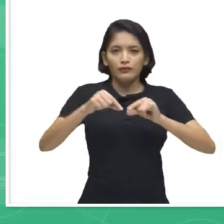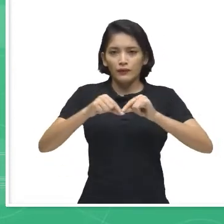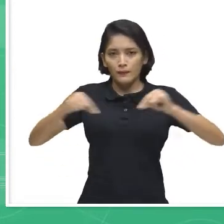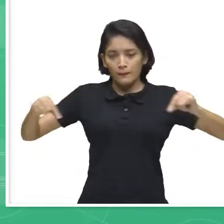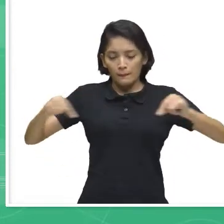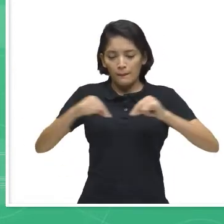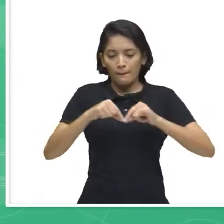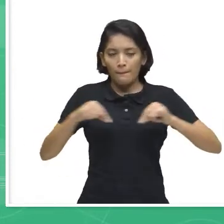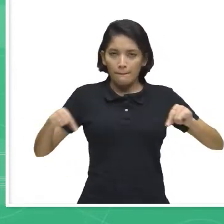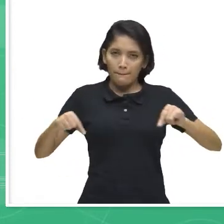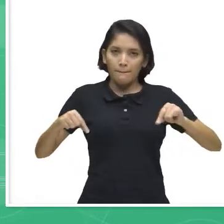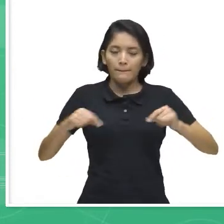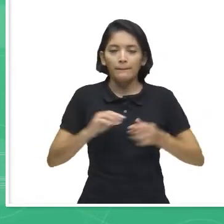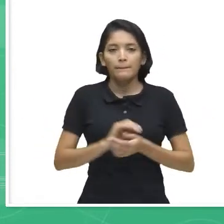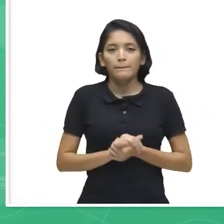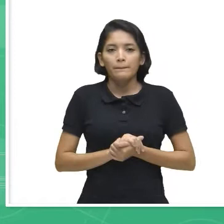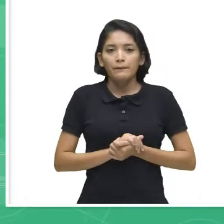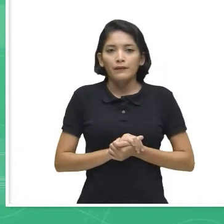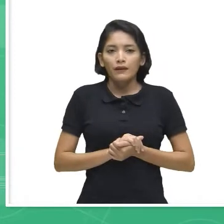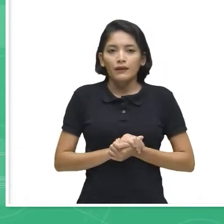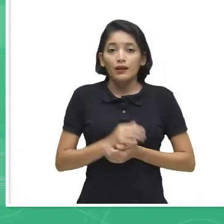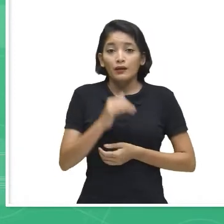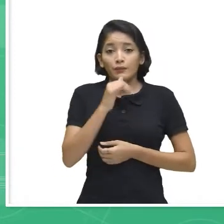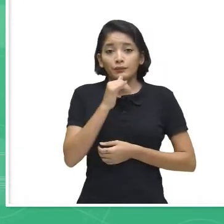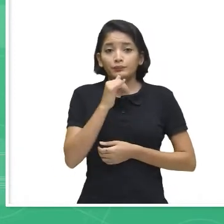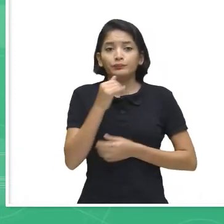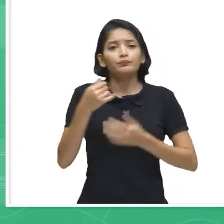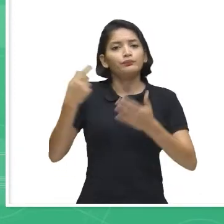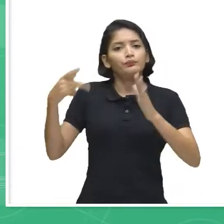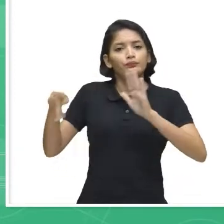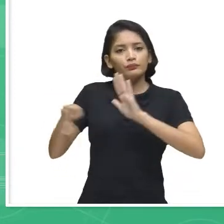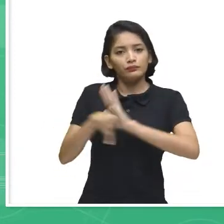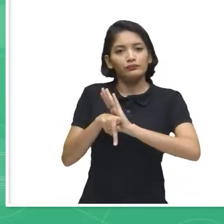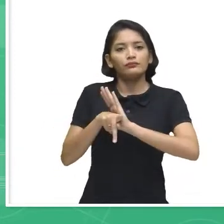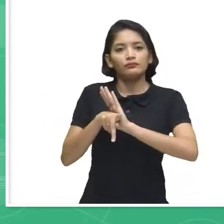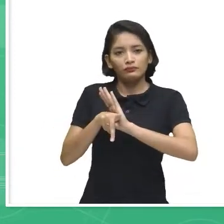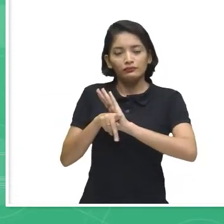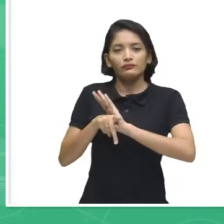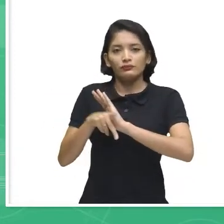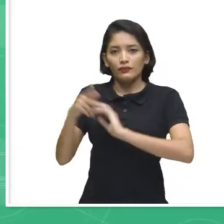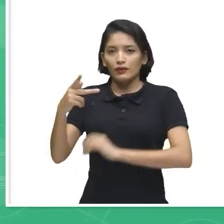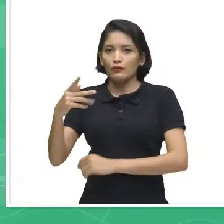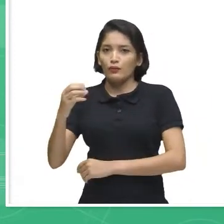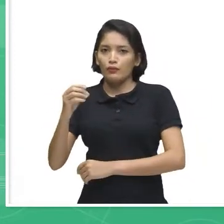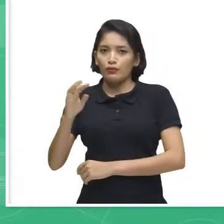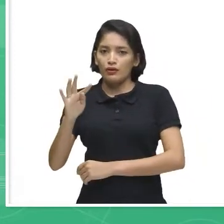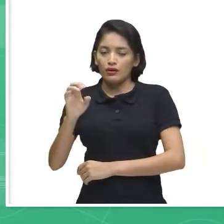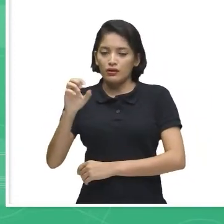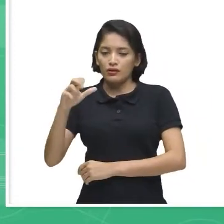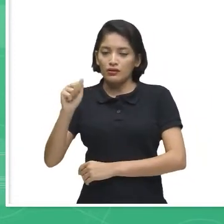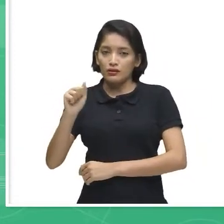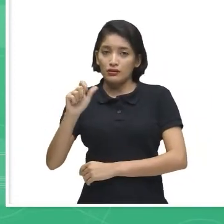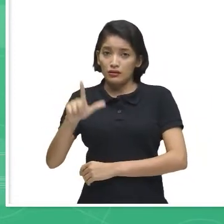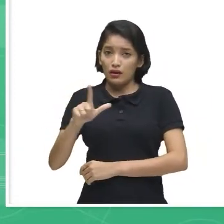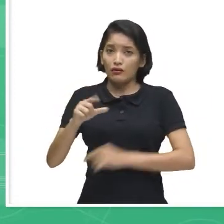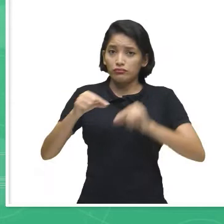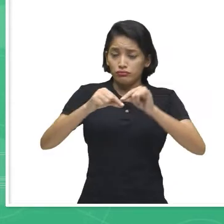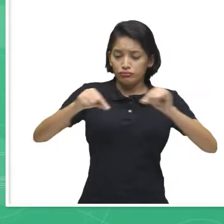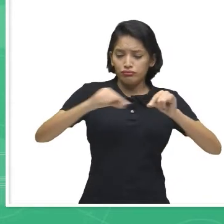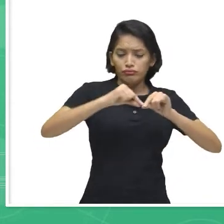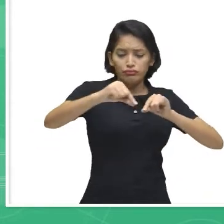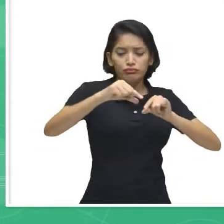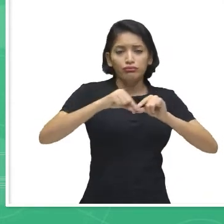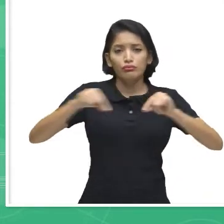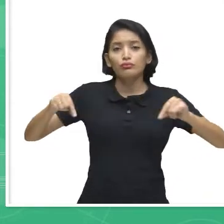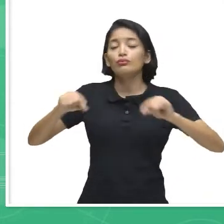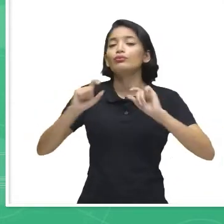à sua superfície. Olha aqui, isso é uma propriedade do potencial elétrico. As linhas de força e a superfície equipotencial, elas